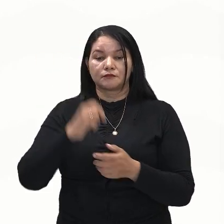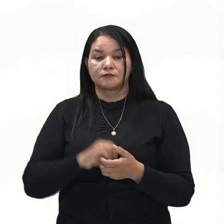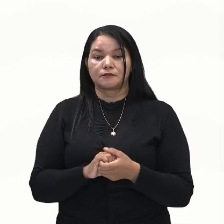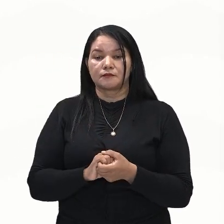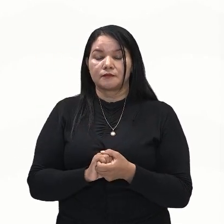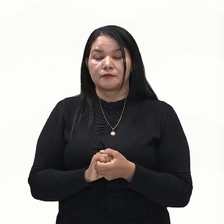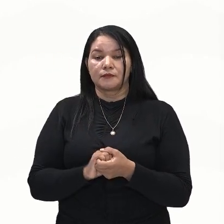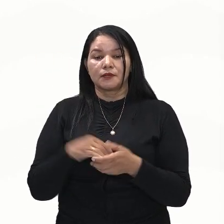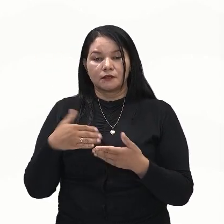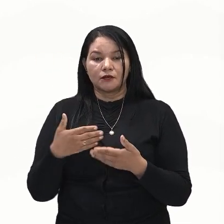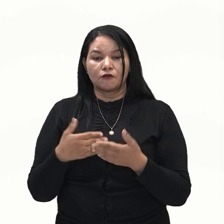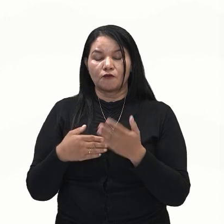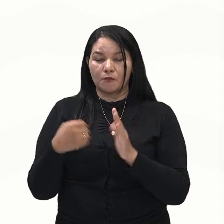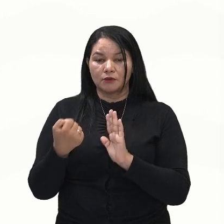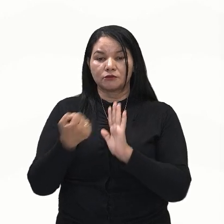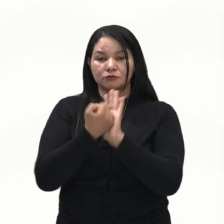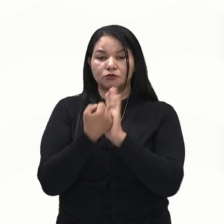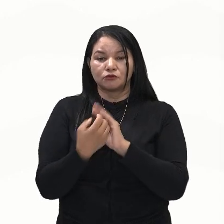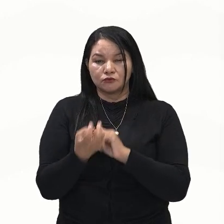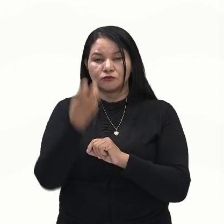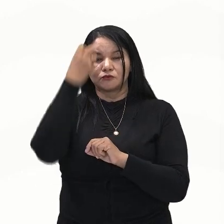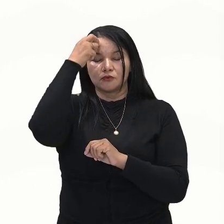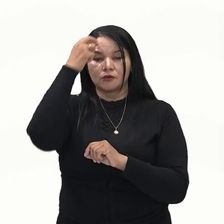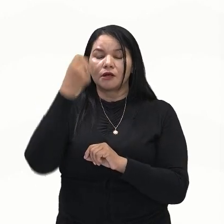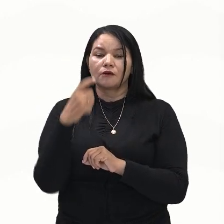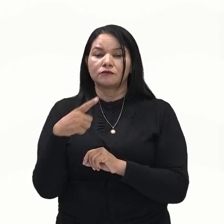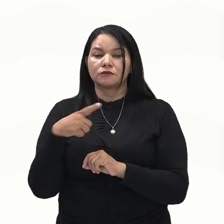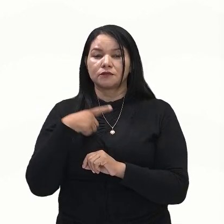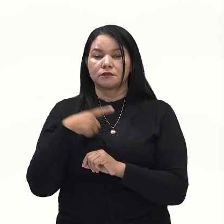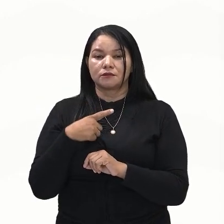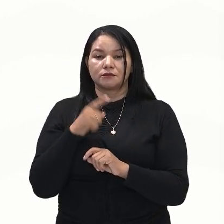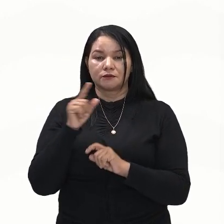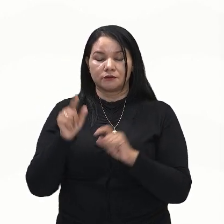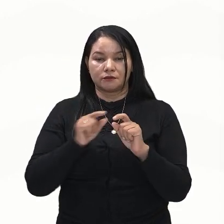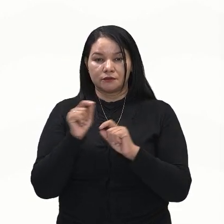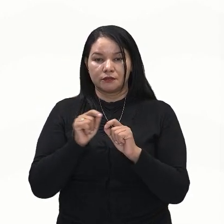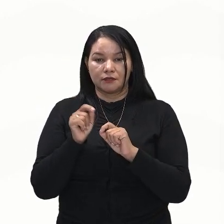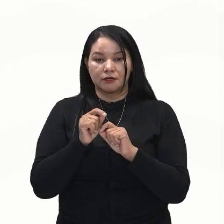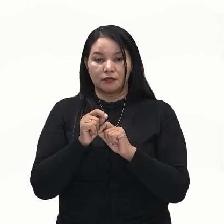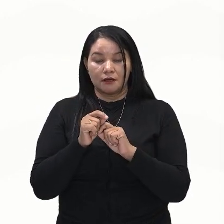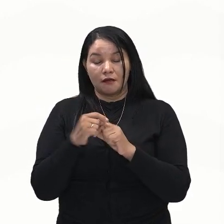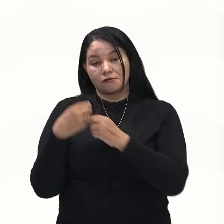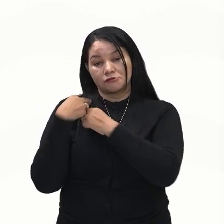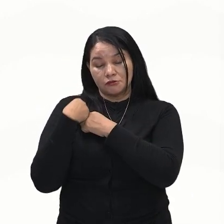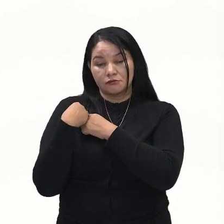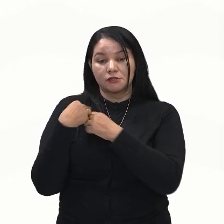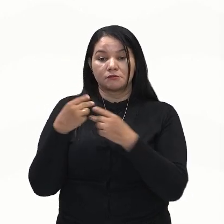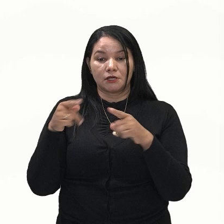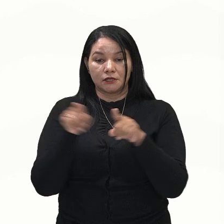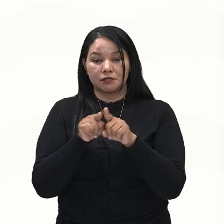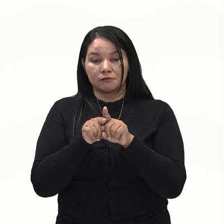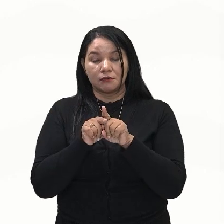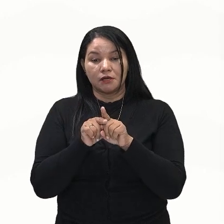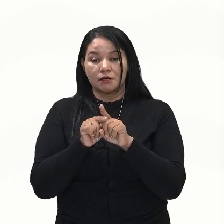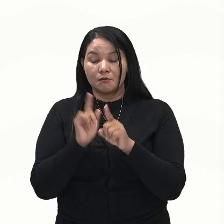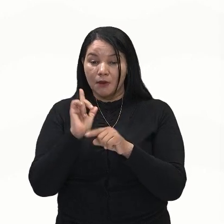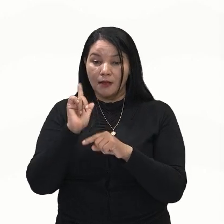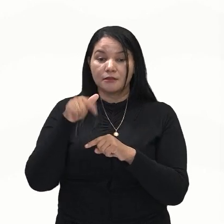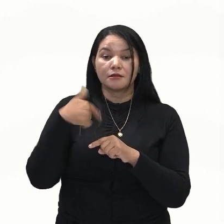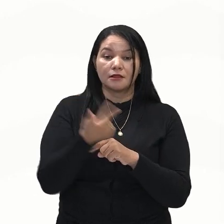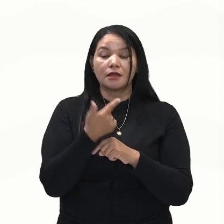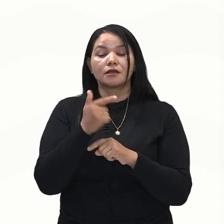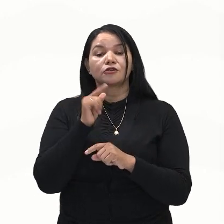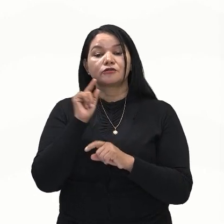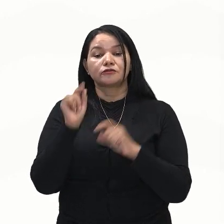esse patrimônio cultural, ele possui a sua responsabilidade para além daquilo